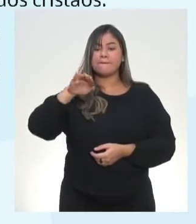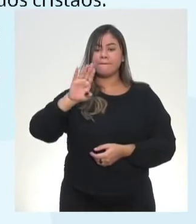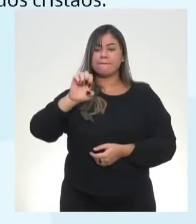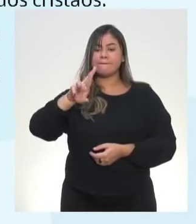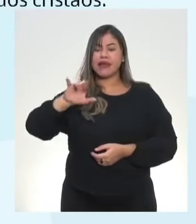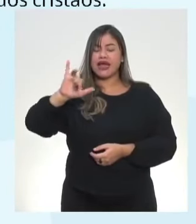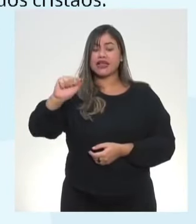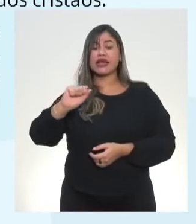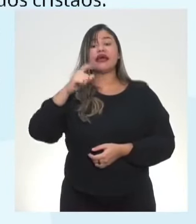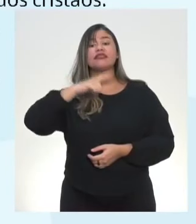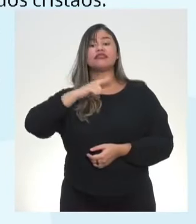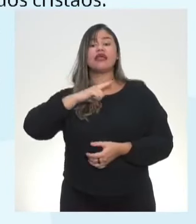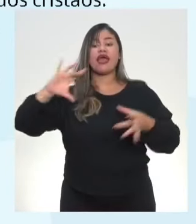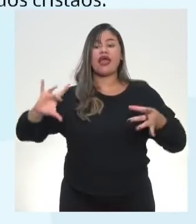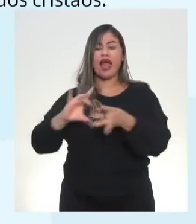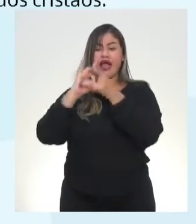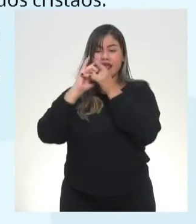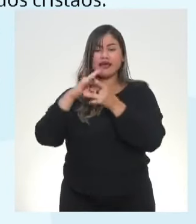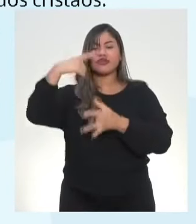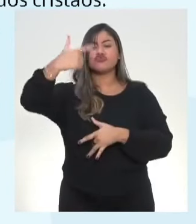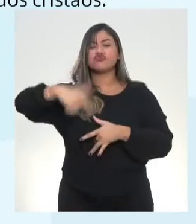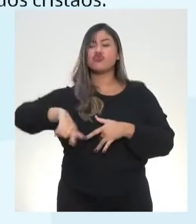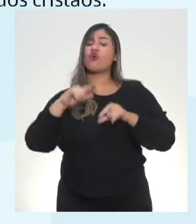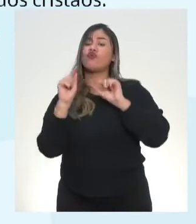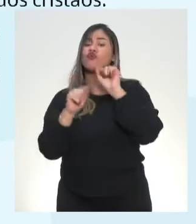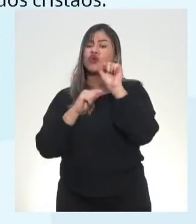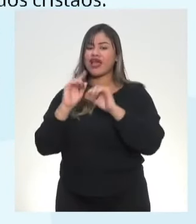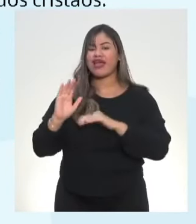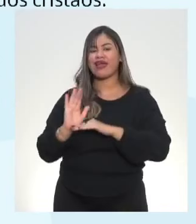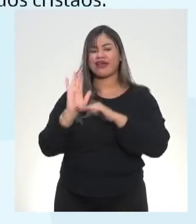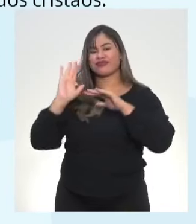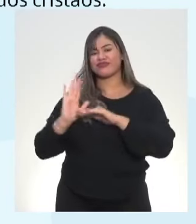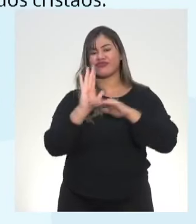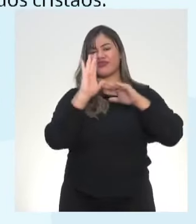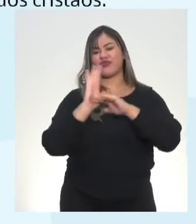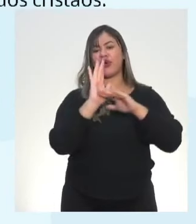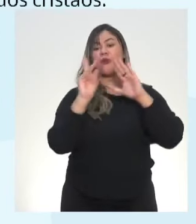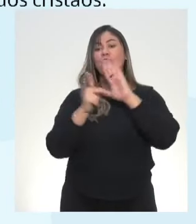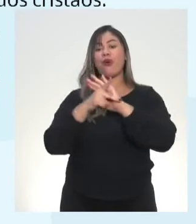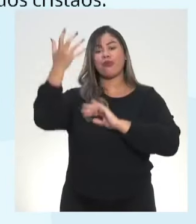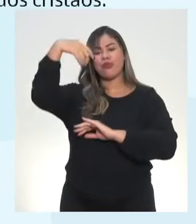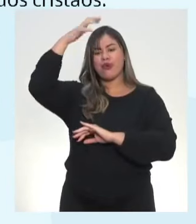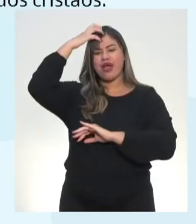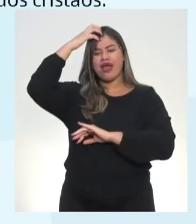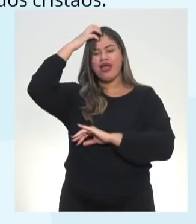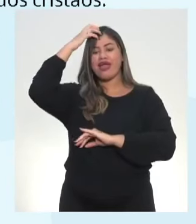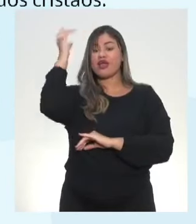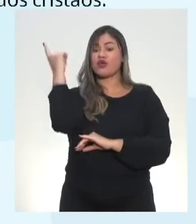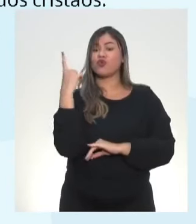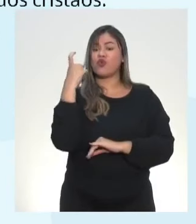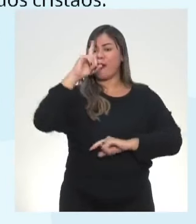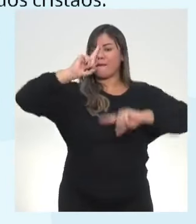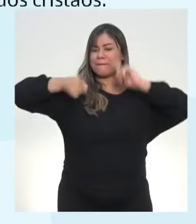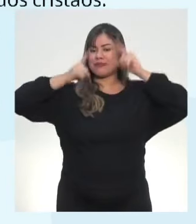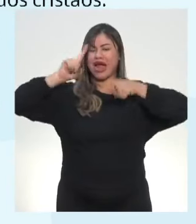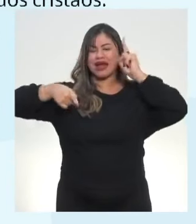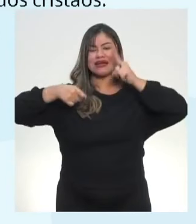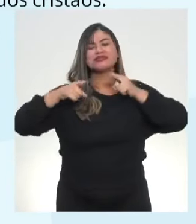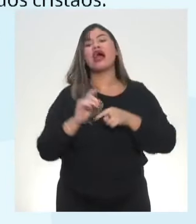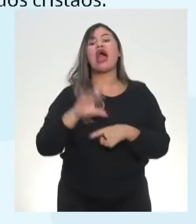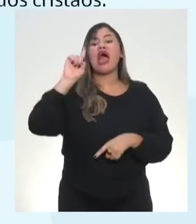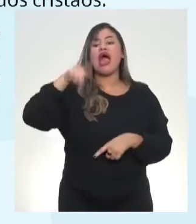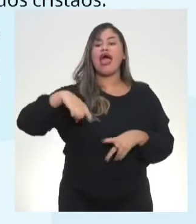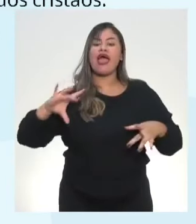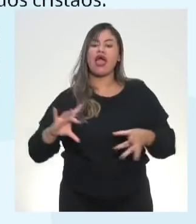outra aliança que vai favorecer, né, essa questão da centralização do poder político para os reis, que é a